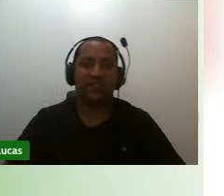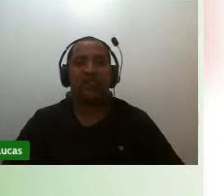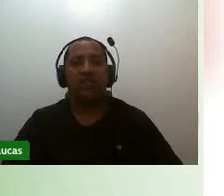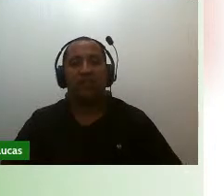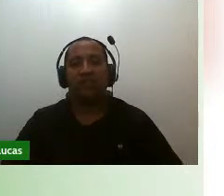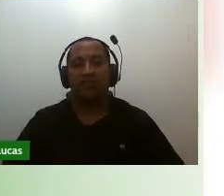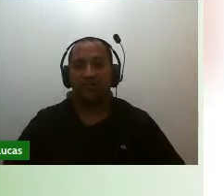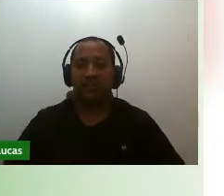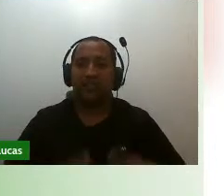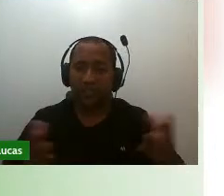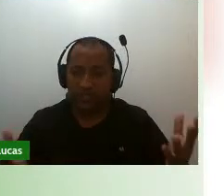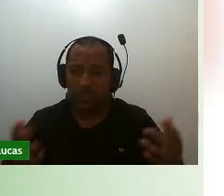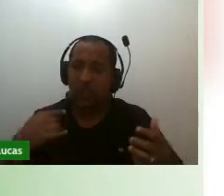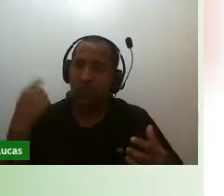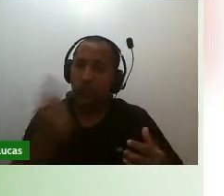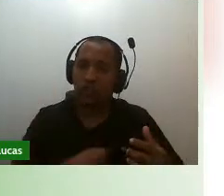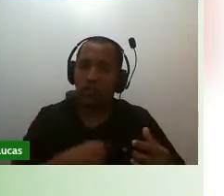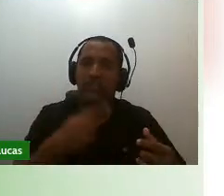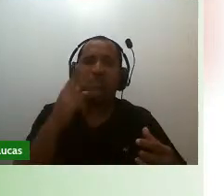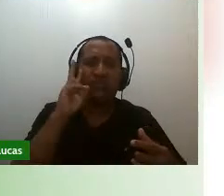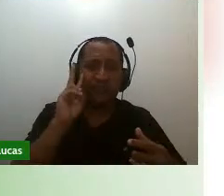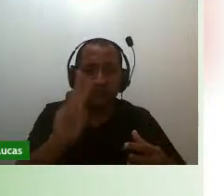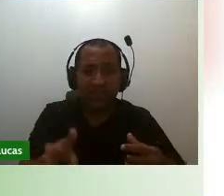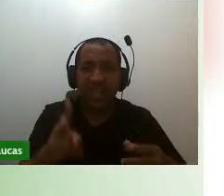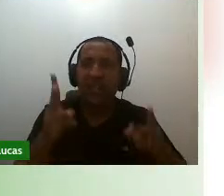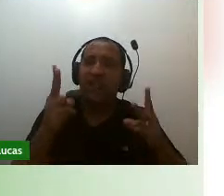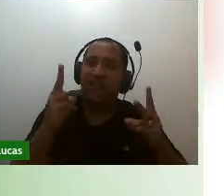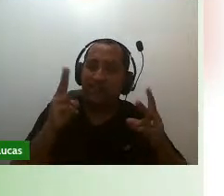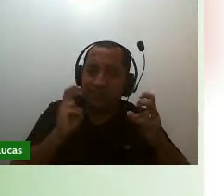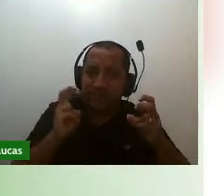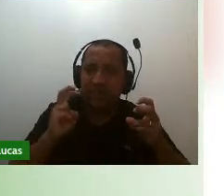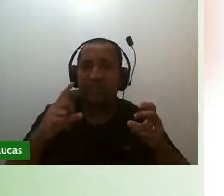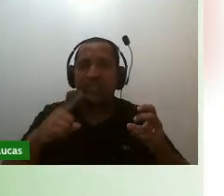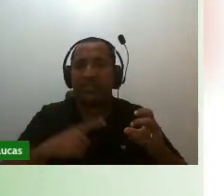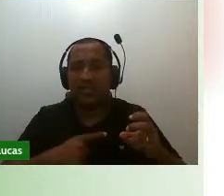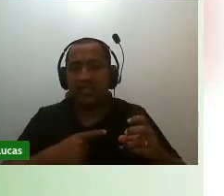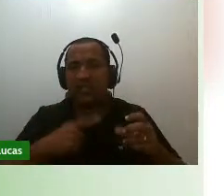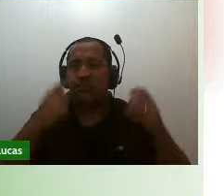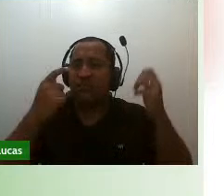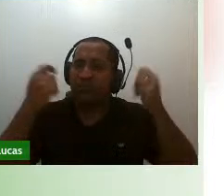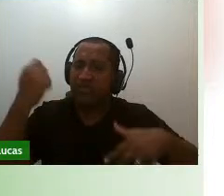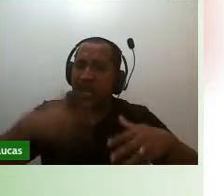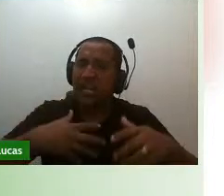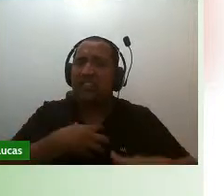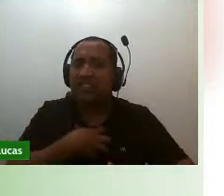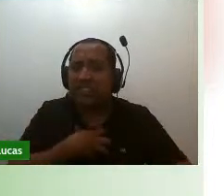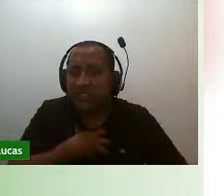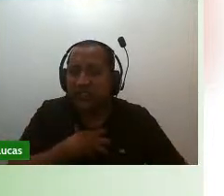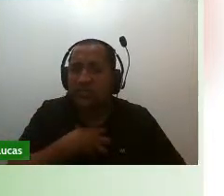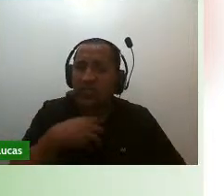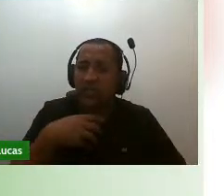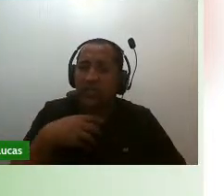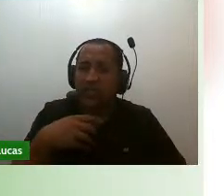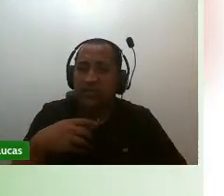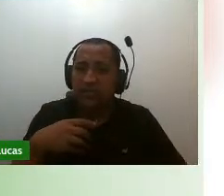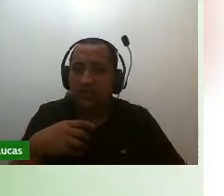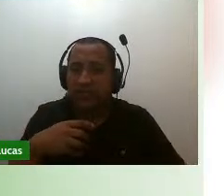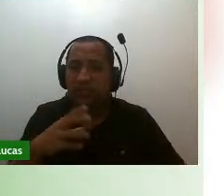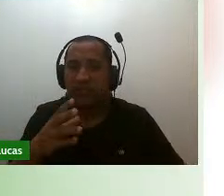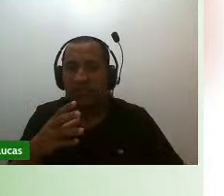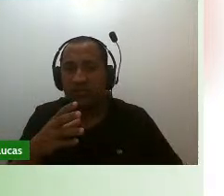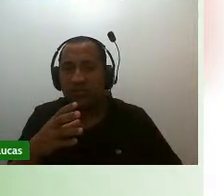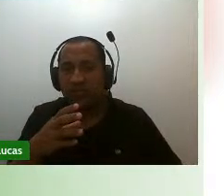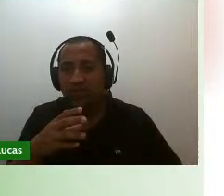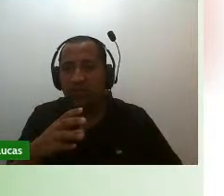gente observa, a gente percebe os sentimentos, as necessidades, as demandas das pessoas. A gente